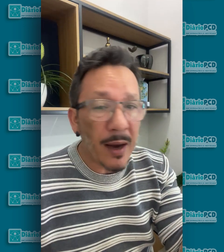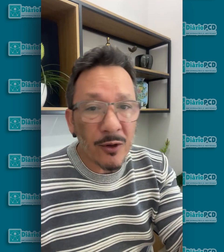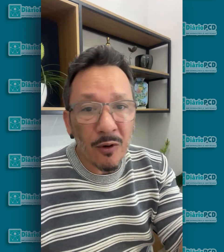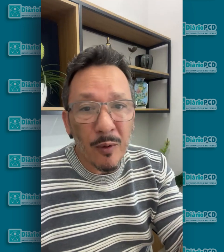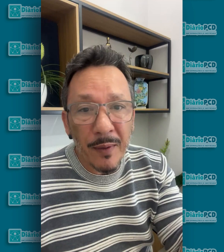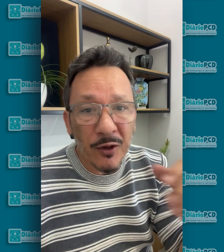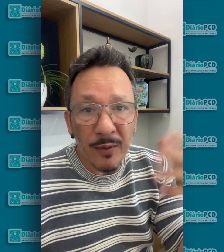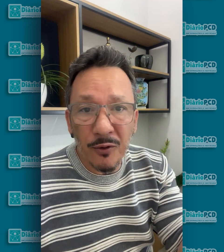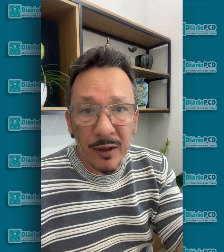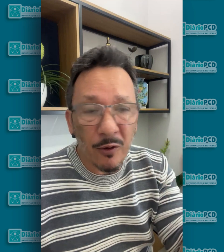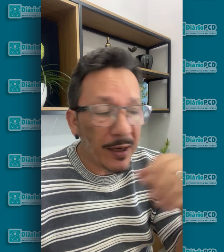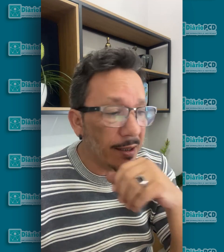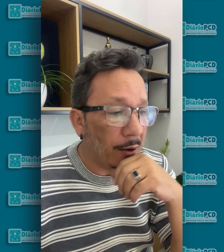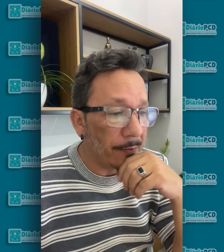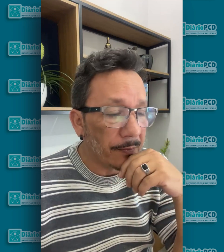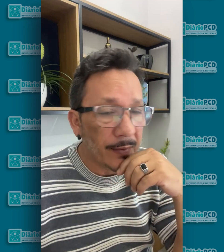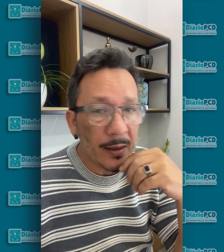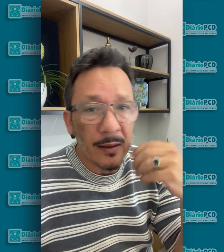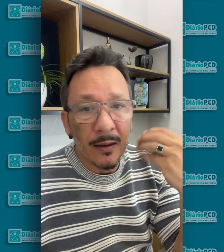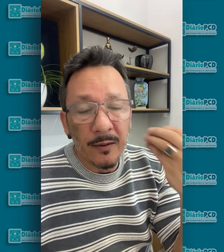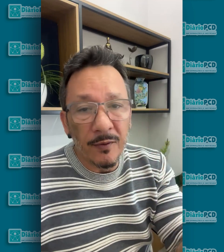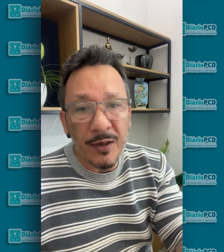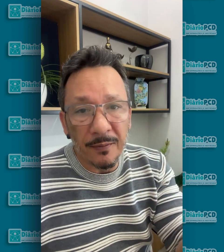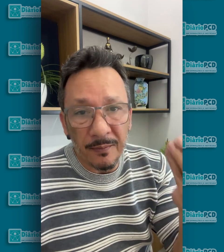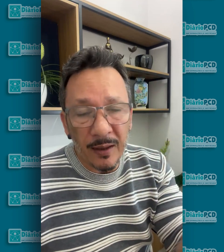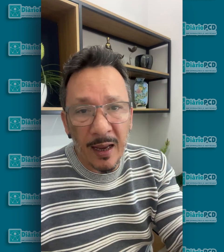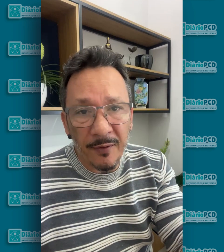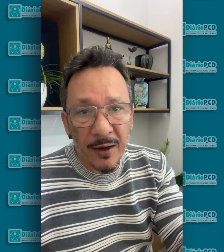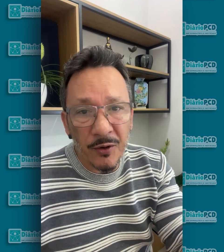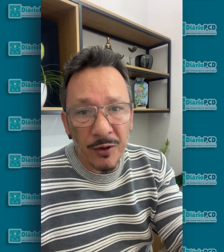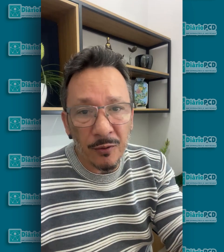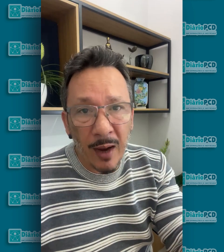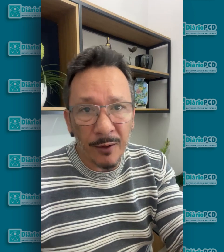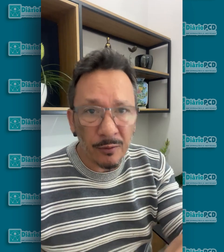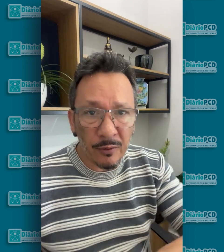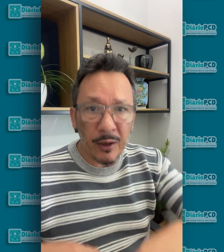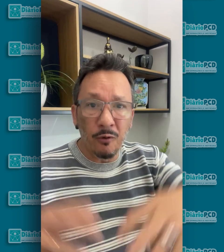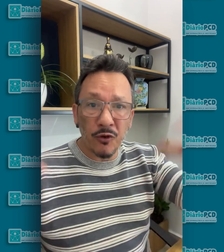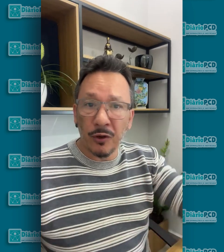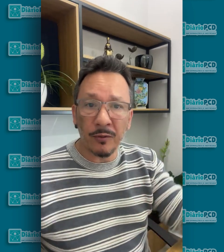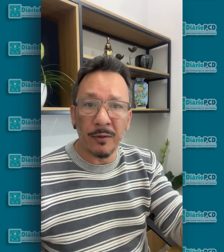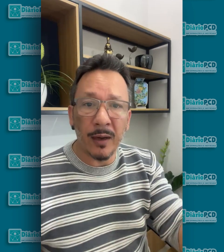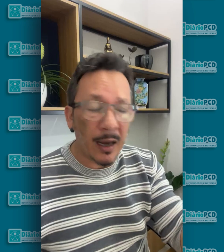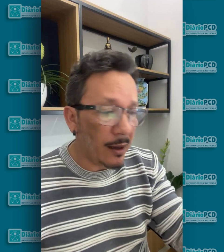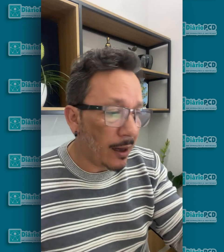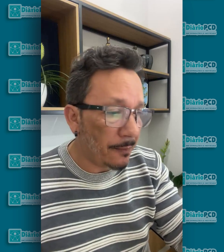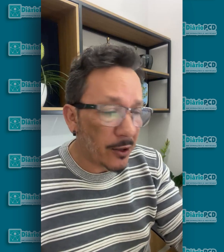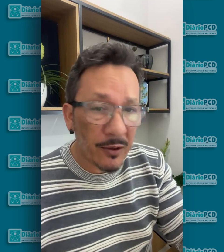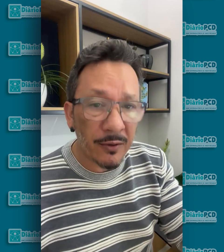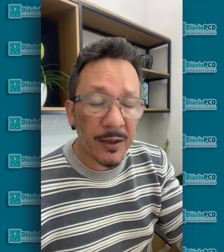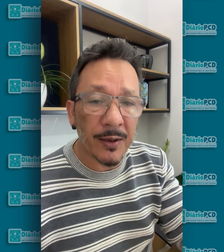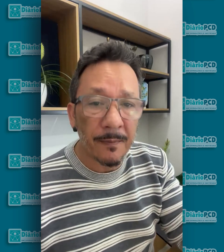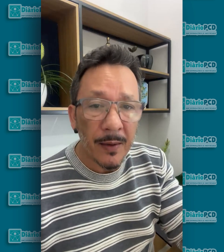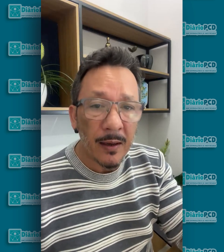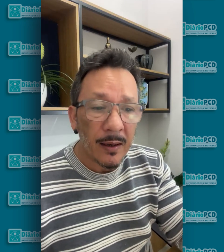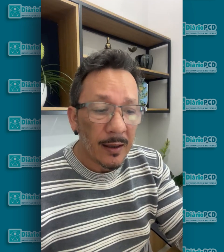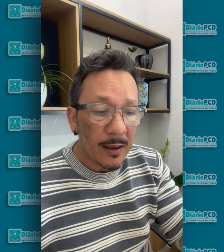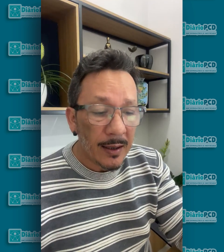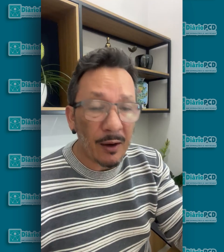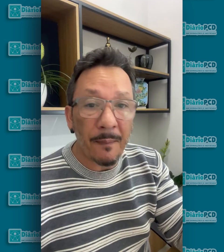ou mais comumente uma junta comercial. Você leva a registro o ato e constituiu a pessoa